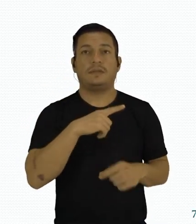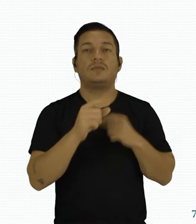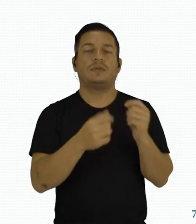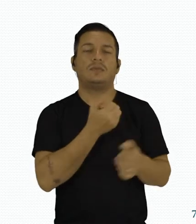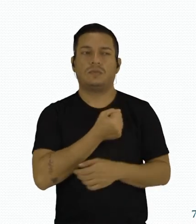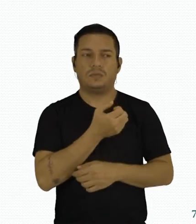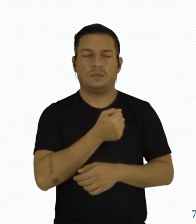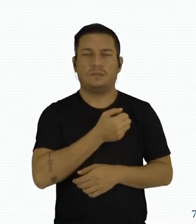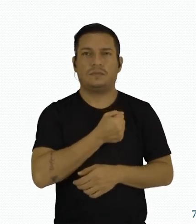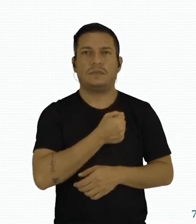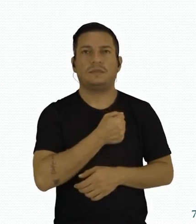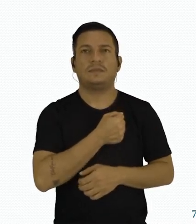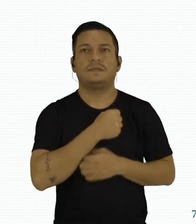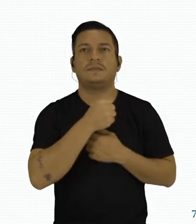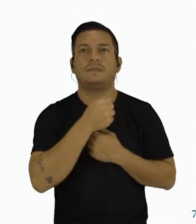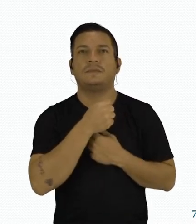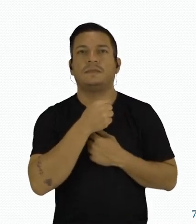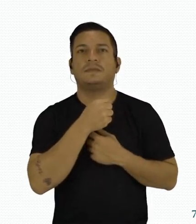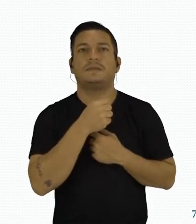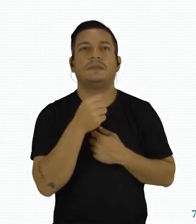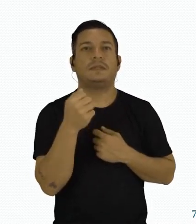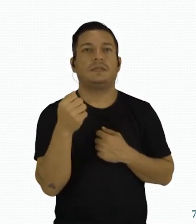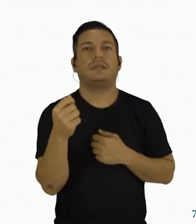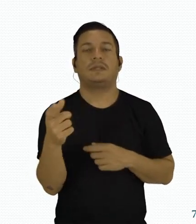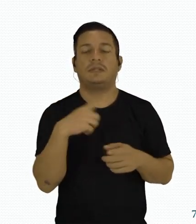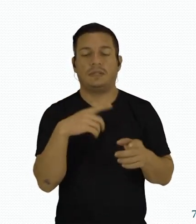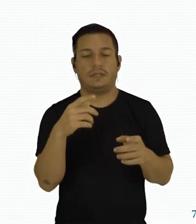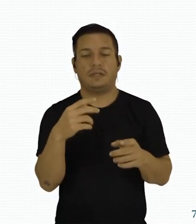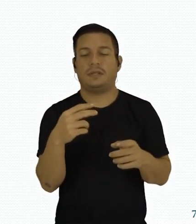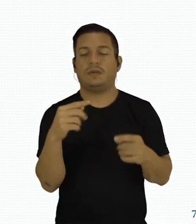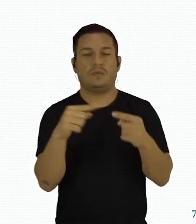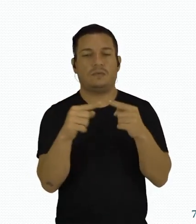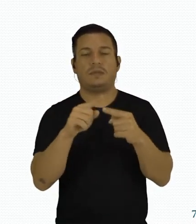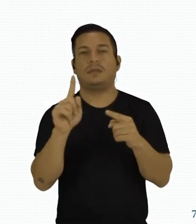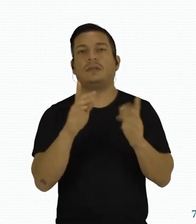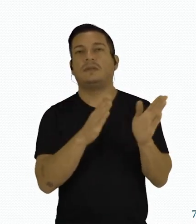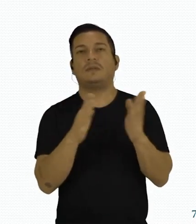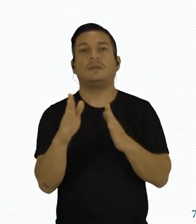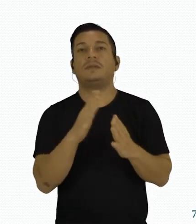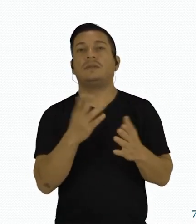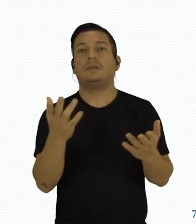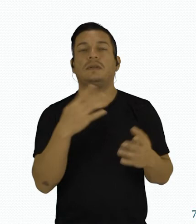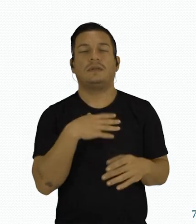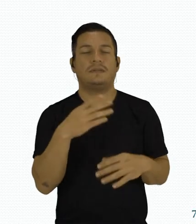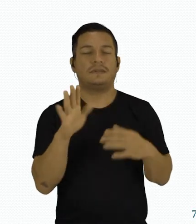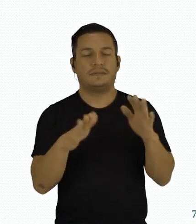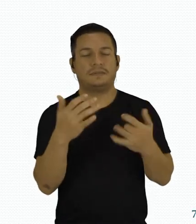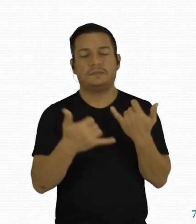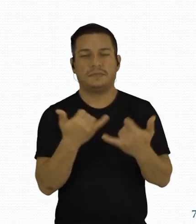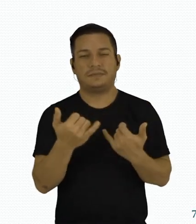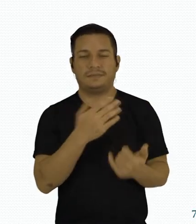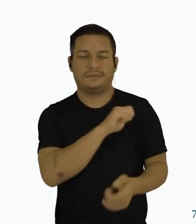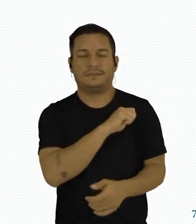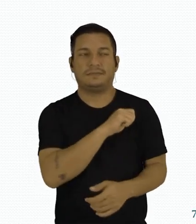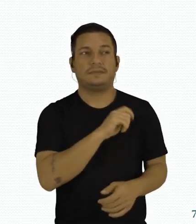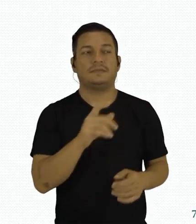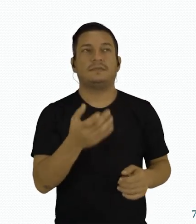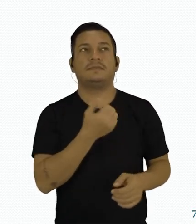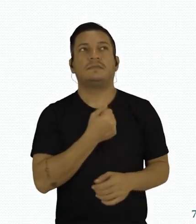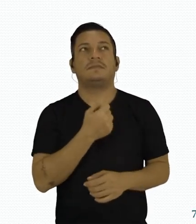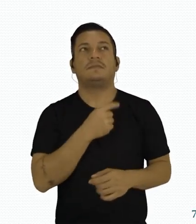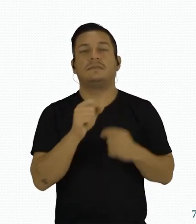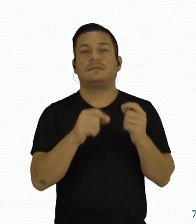podem ser muitos também, que não vão fazer parte do período, né? Eu costumo brincar com meus alunos que esses algarismos eles